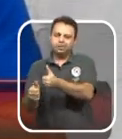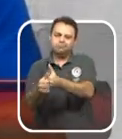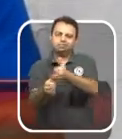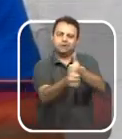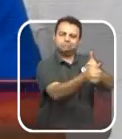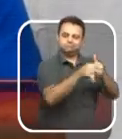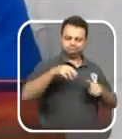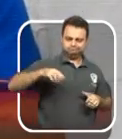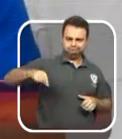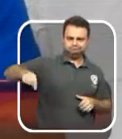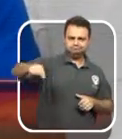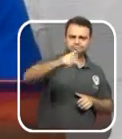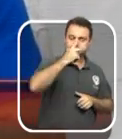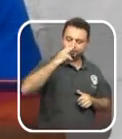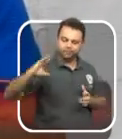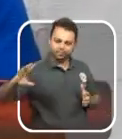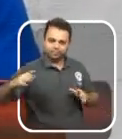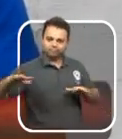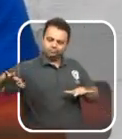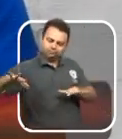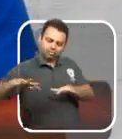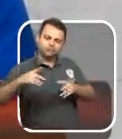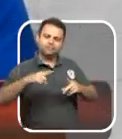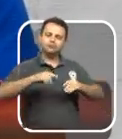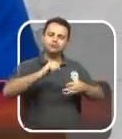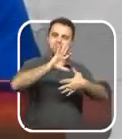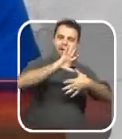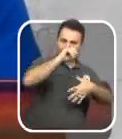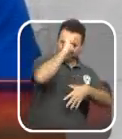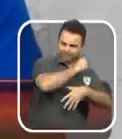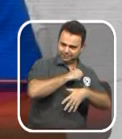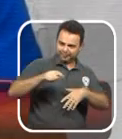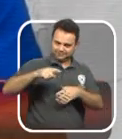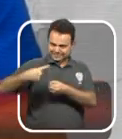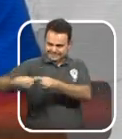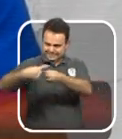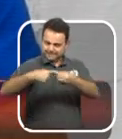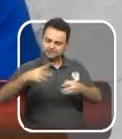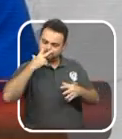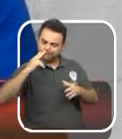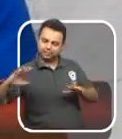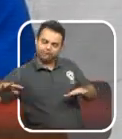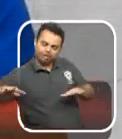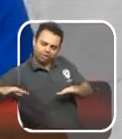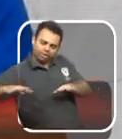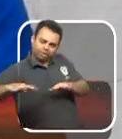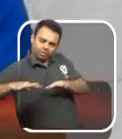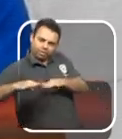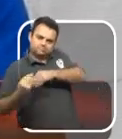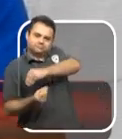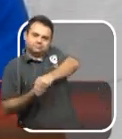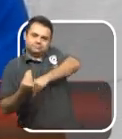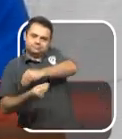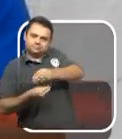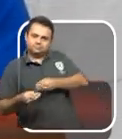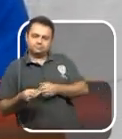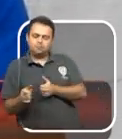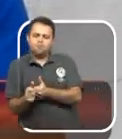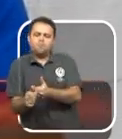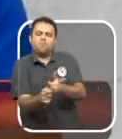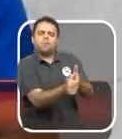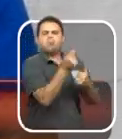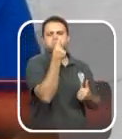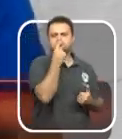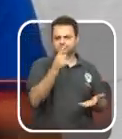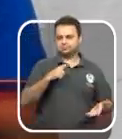que já praticamente estão, como eu diz assim, emendando com Rio Preto, e essa região toda que Rio Preto é uma referência